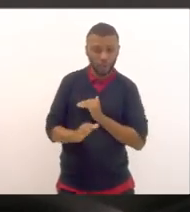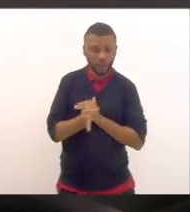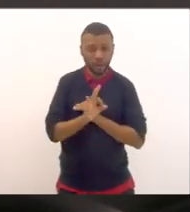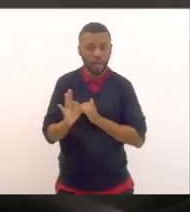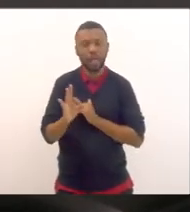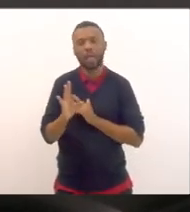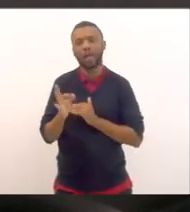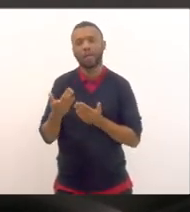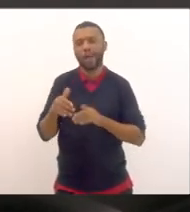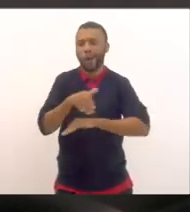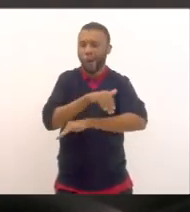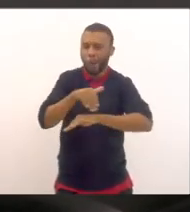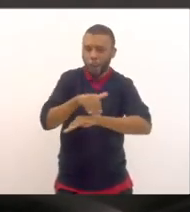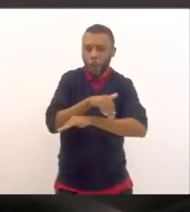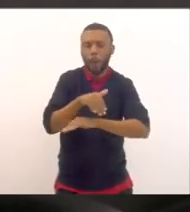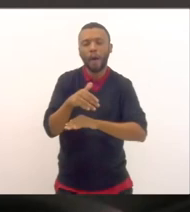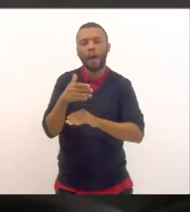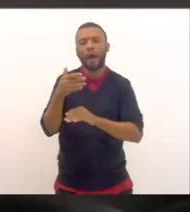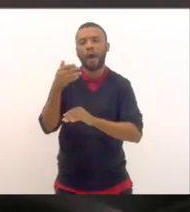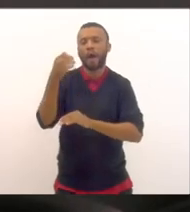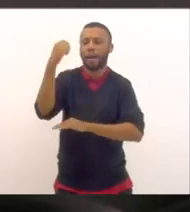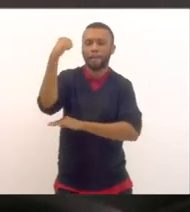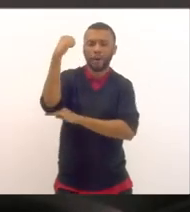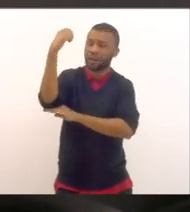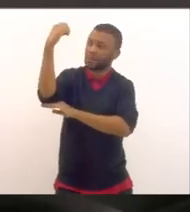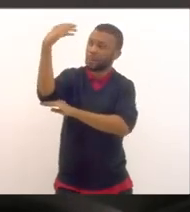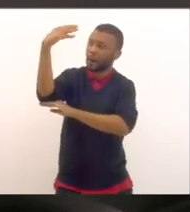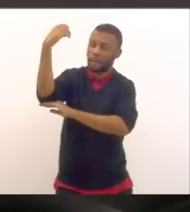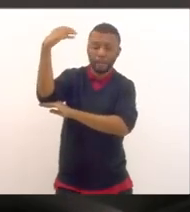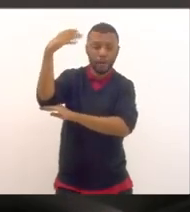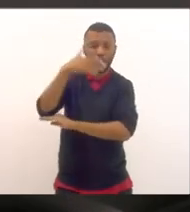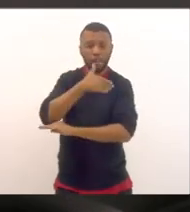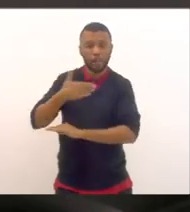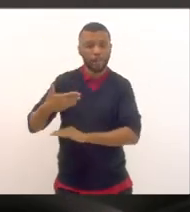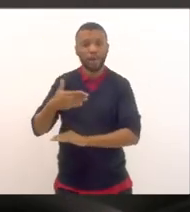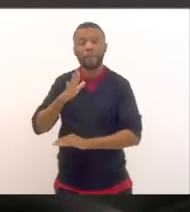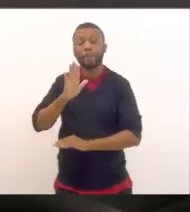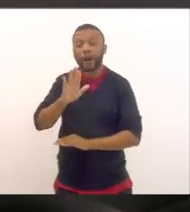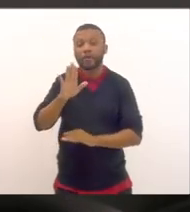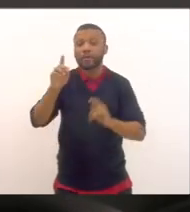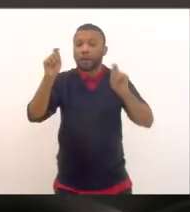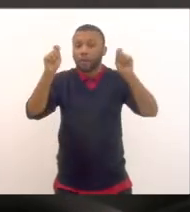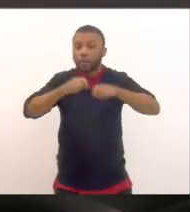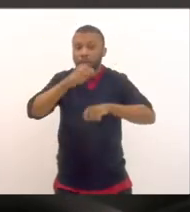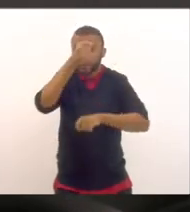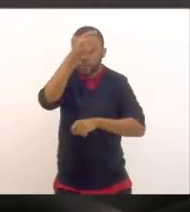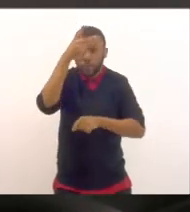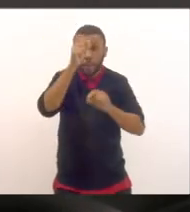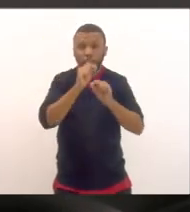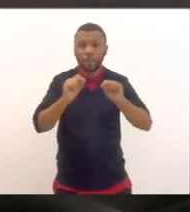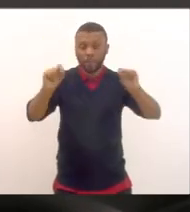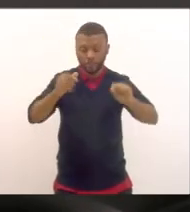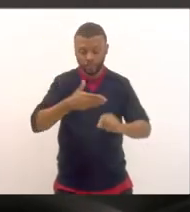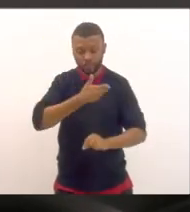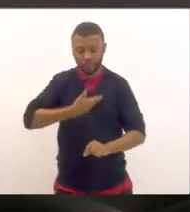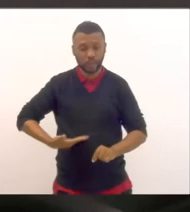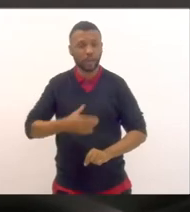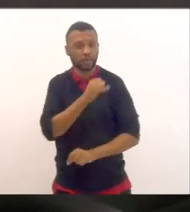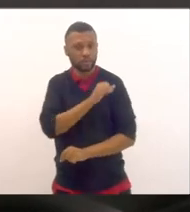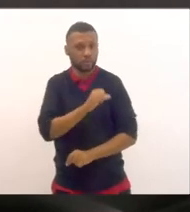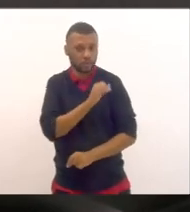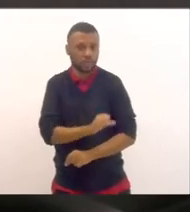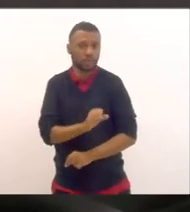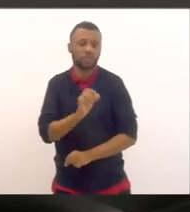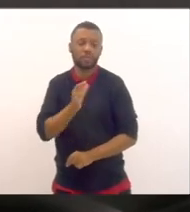pavimentar Rua Boa tarde dominação po É mas você competência dos Municípios a competência do estado